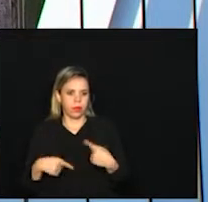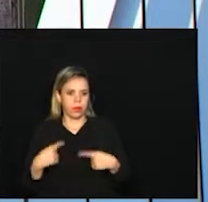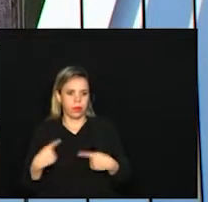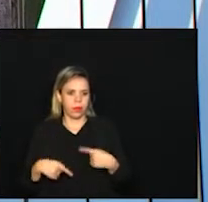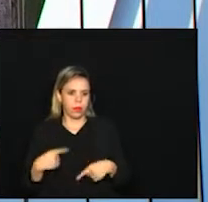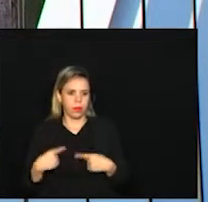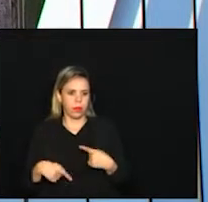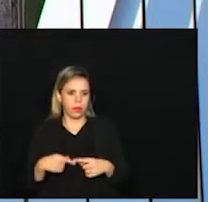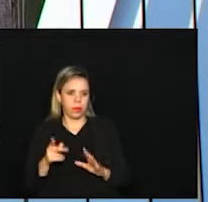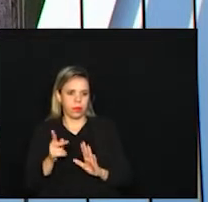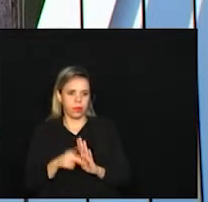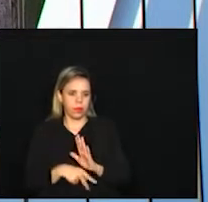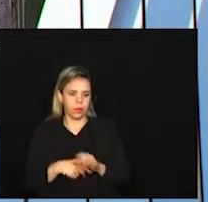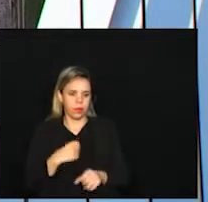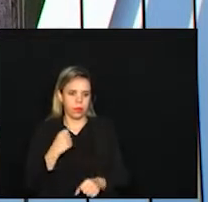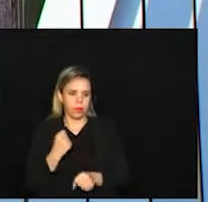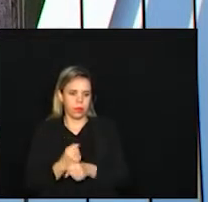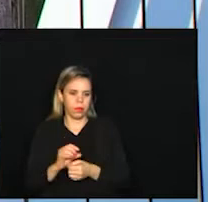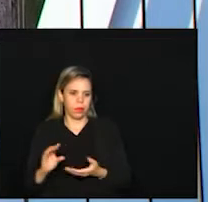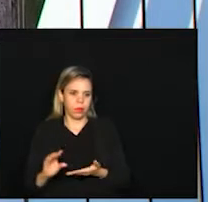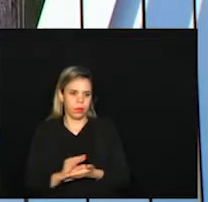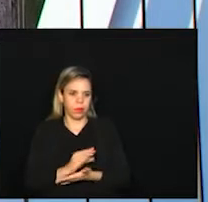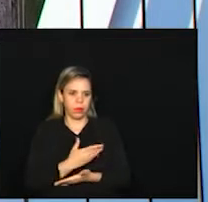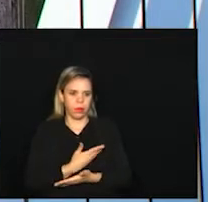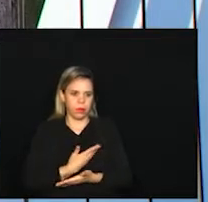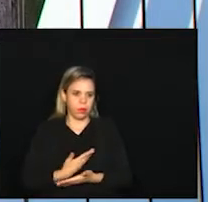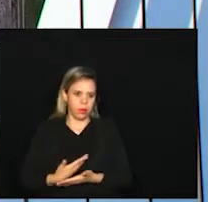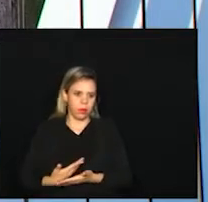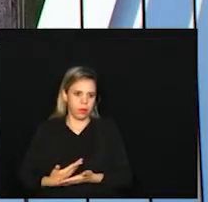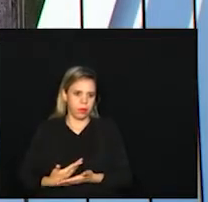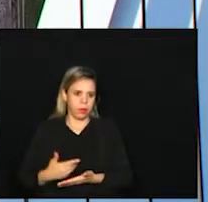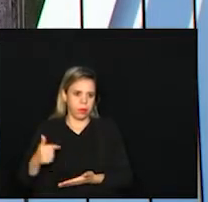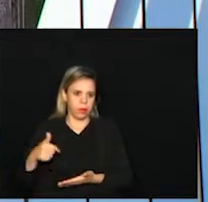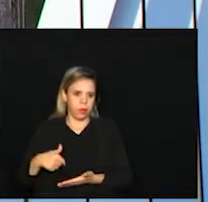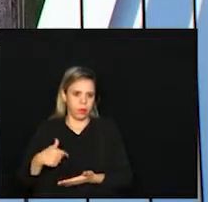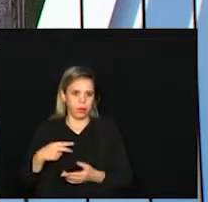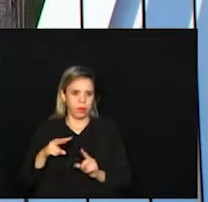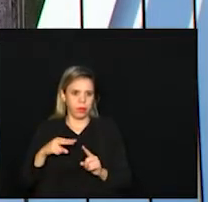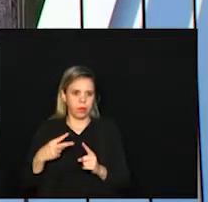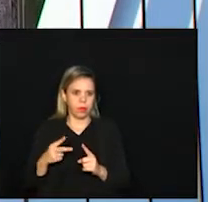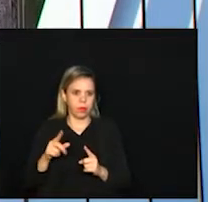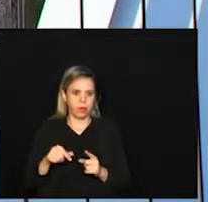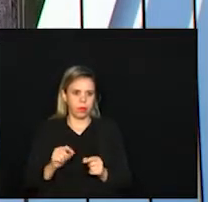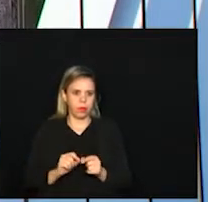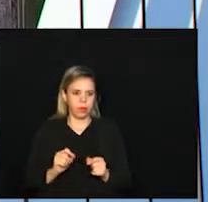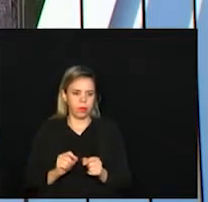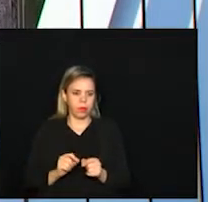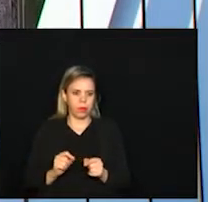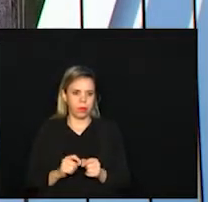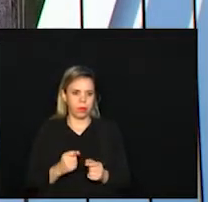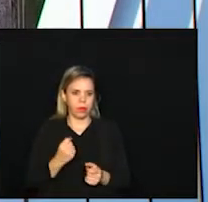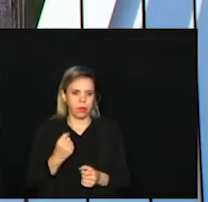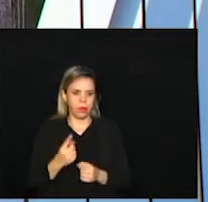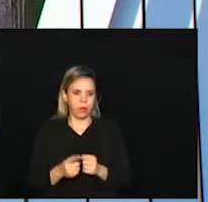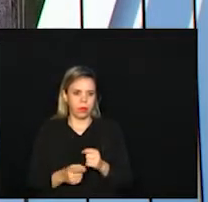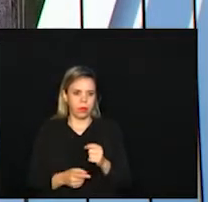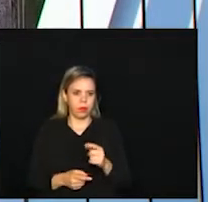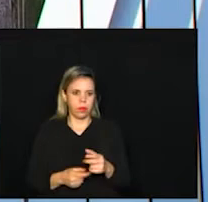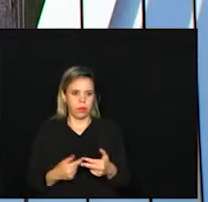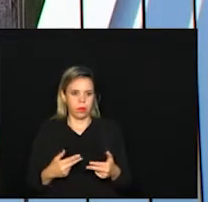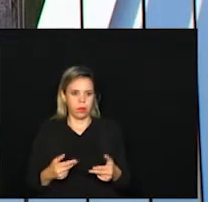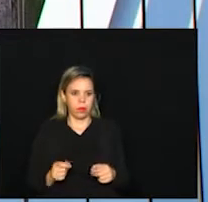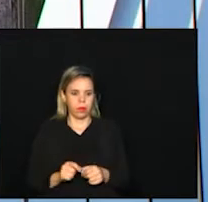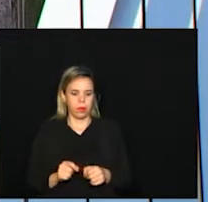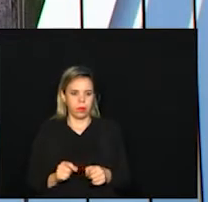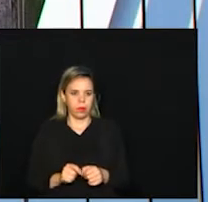o o plano plurianual pelo executivo e nós uma das expectativas é de que algumas das